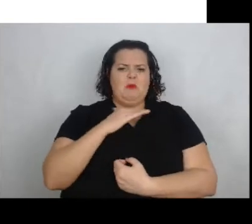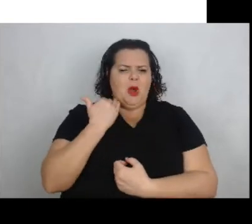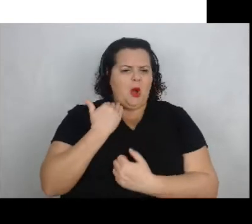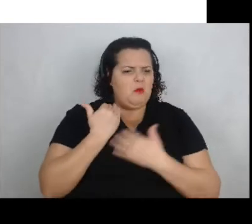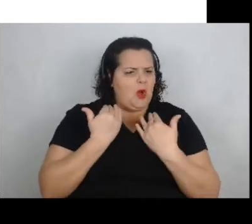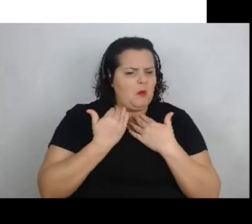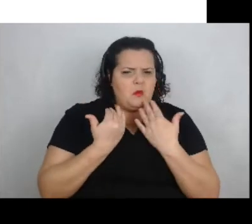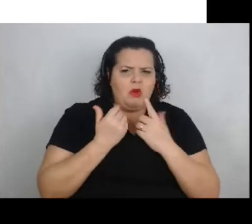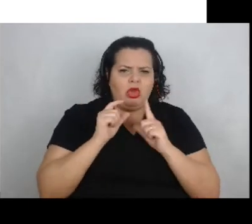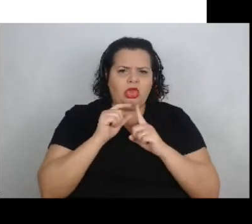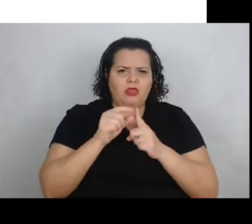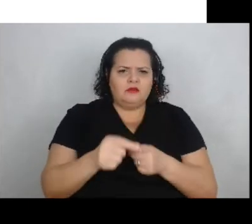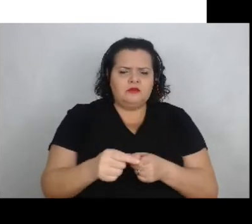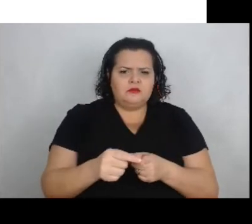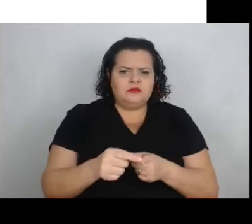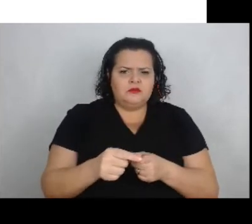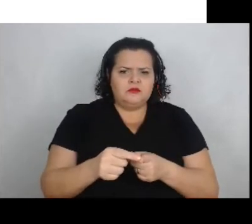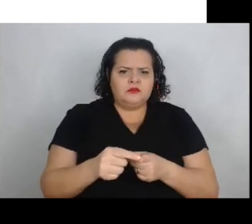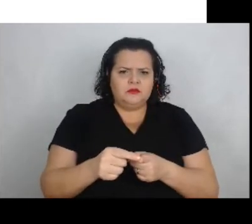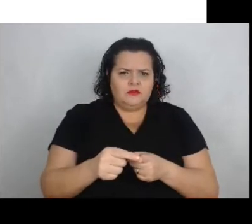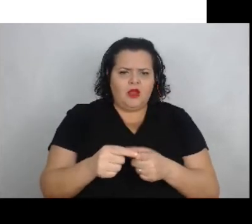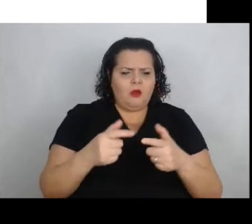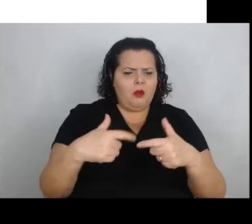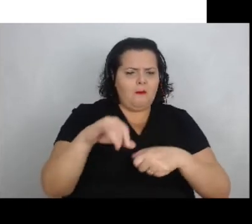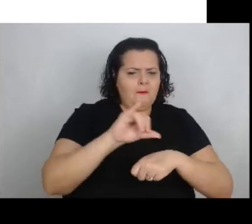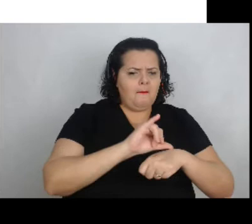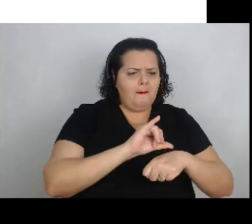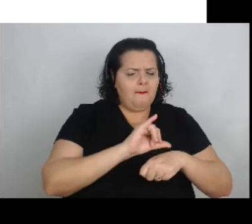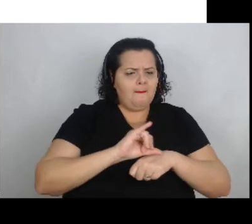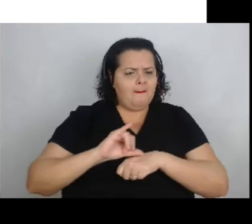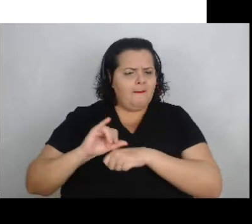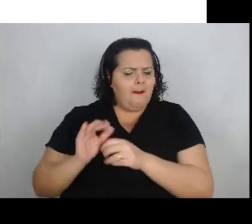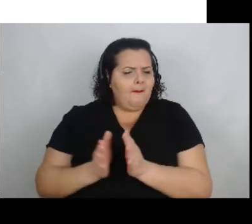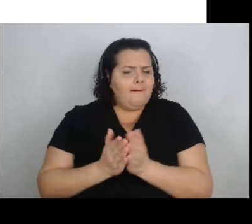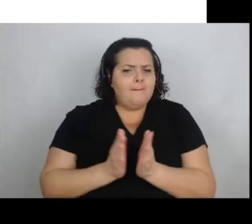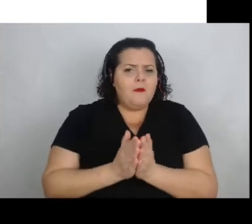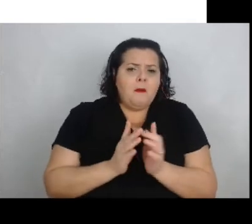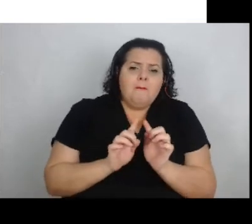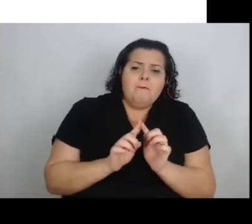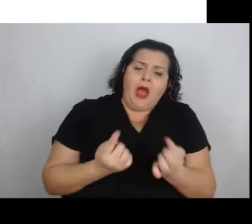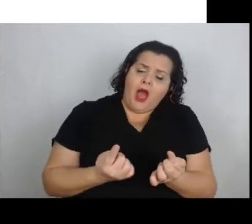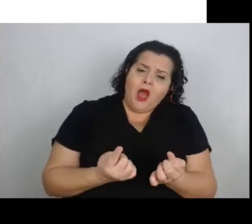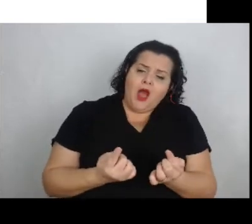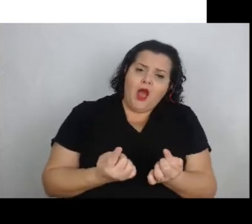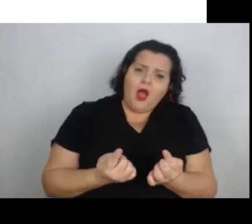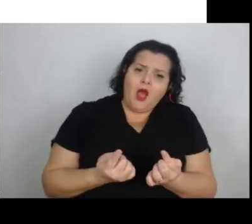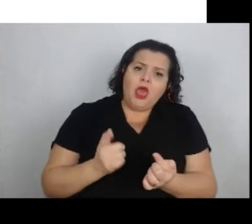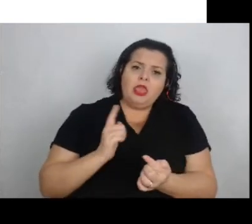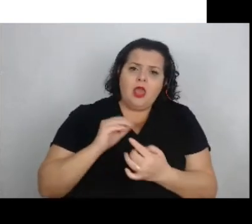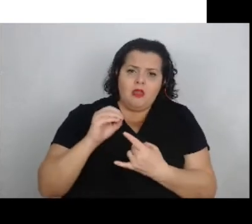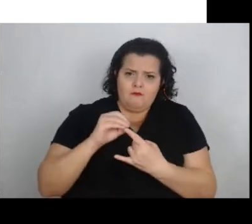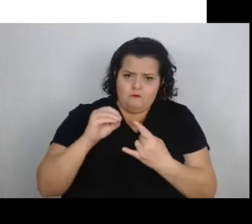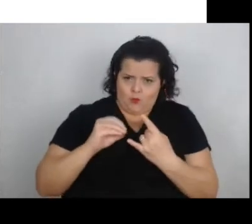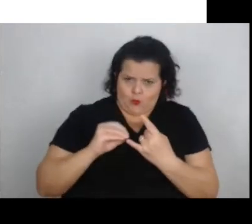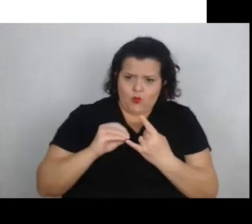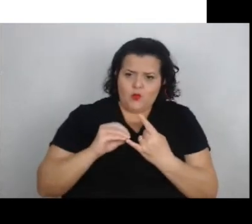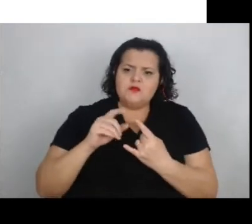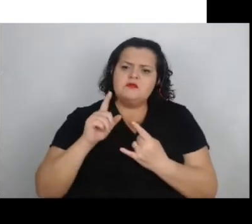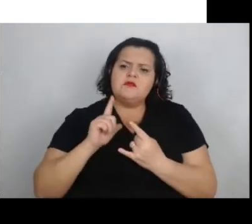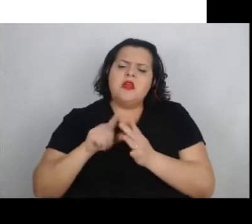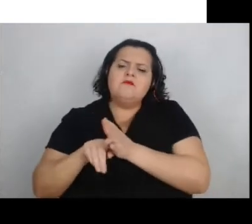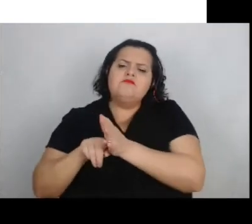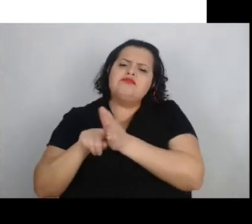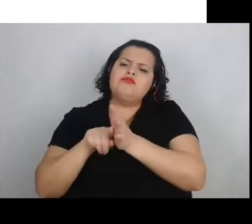na periferia, nos bairros mais pobres, mas há um estudo muito interessante da Fiocruz que faz a